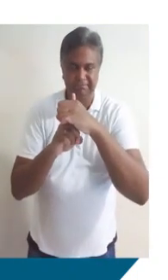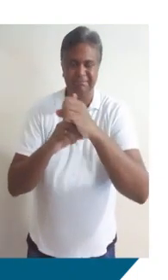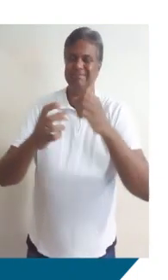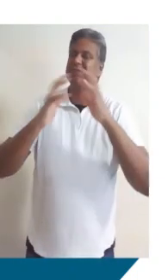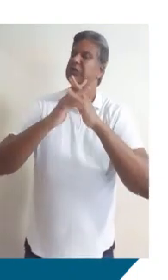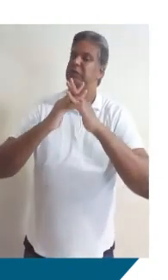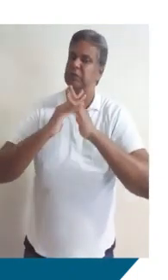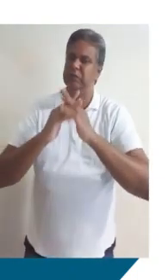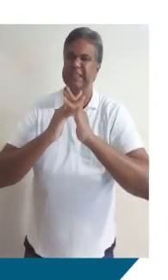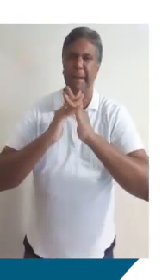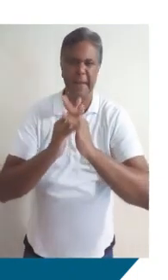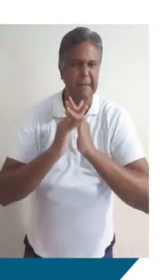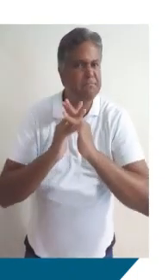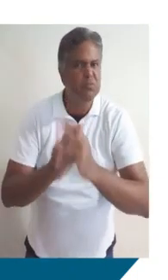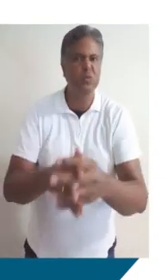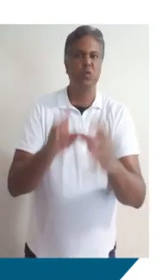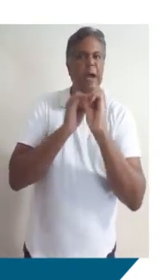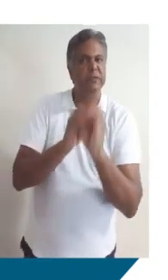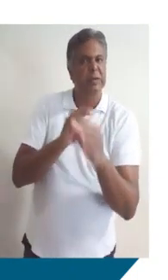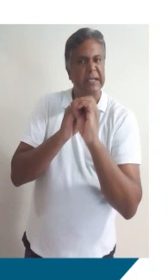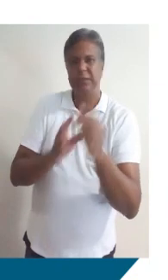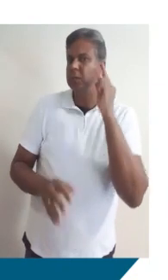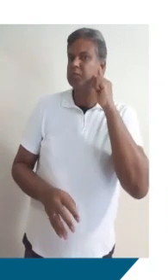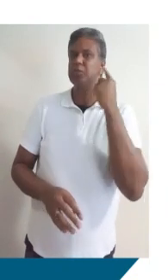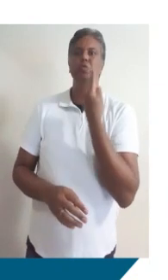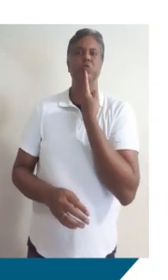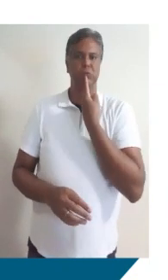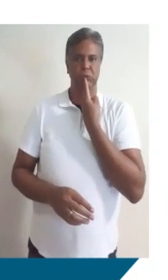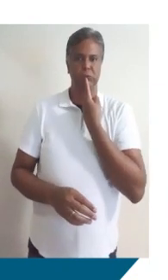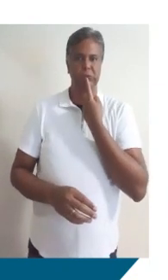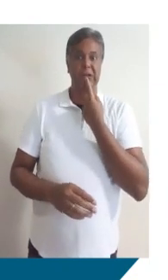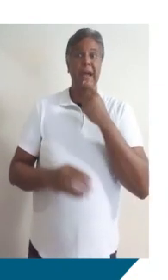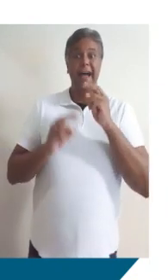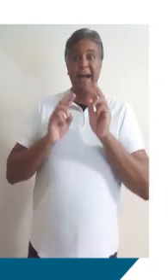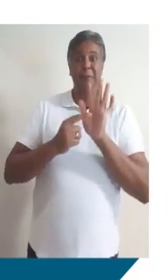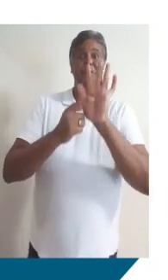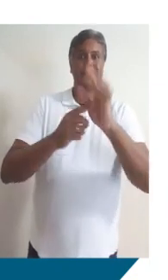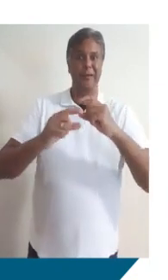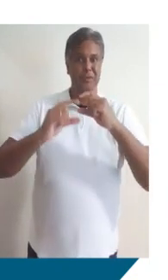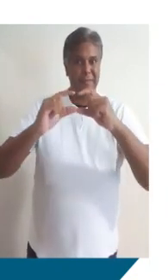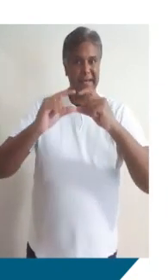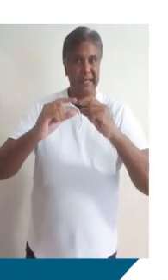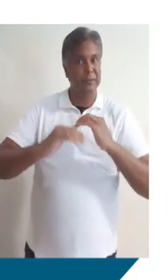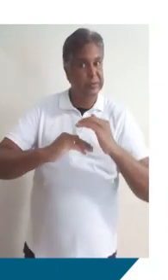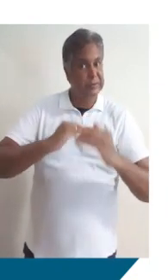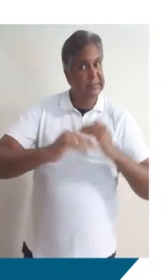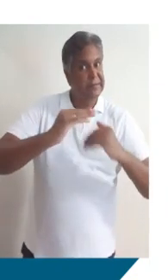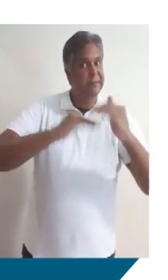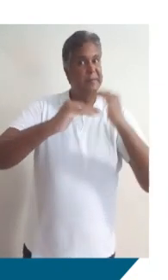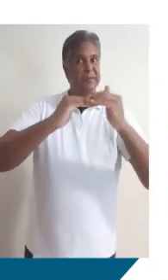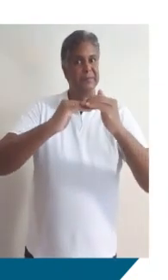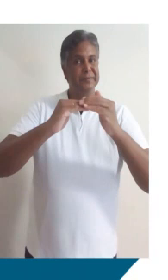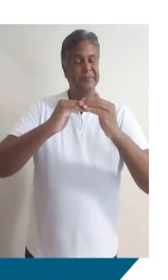educacional de surdos. Vamos olhar agora para os parágrafos de desenvolvimento. Eles têm semelhanças. Uma